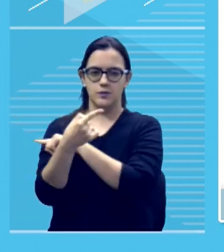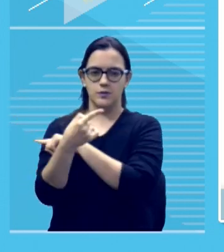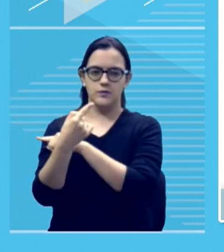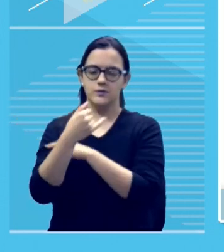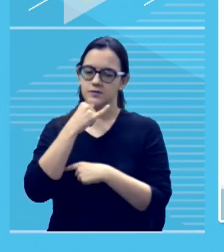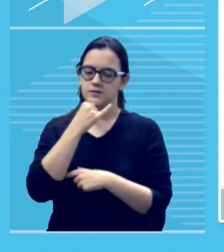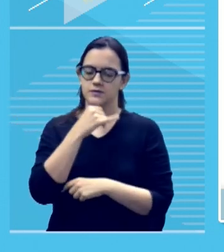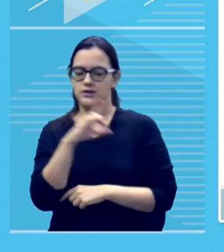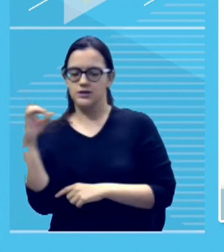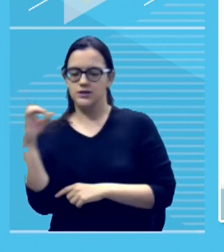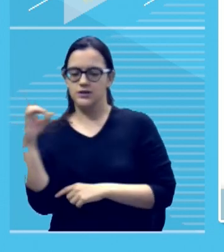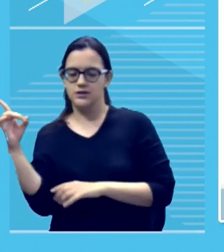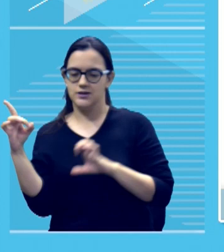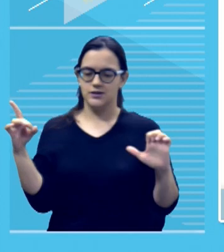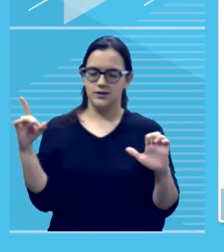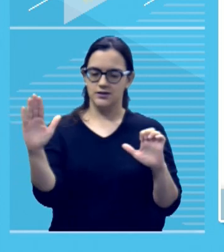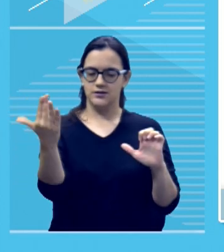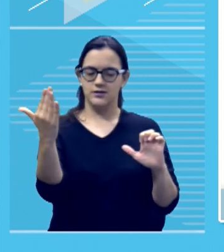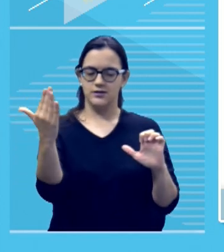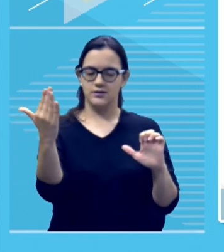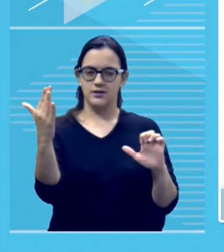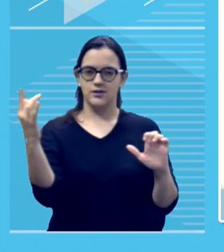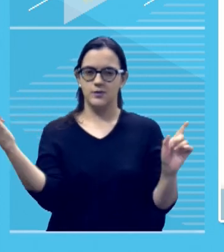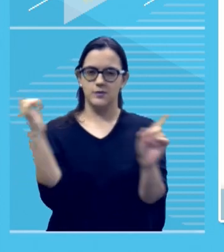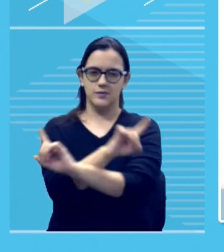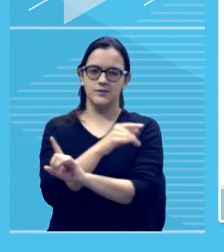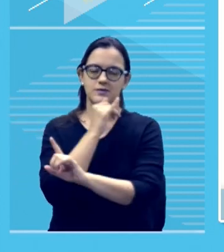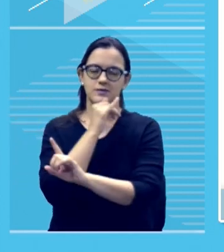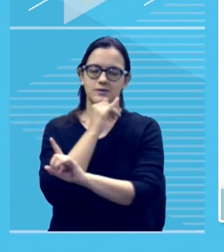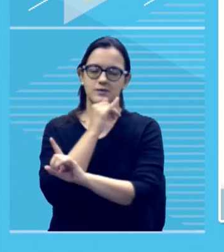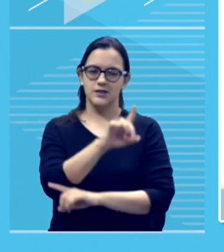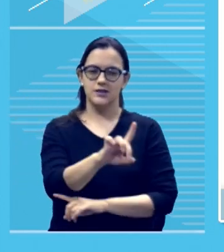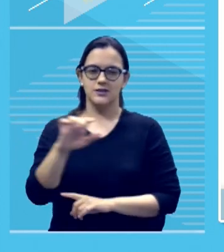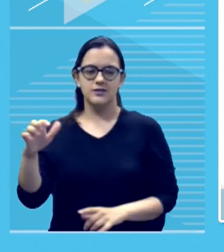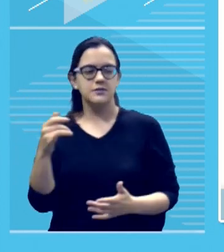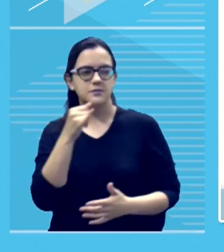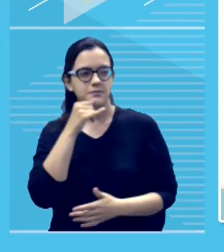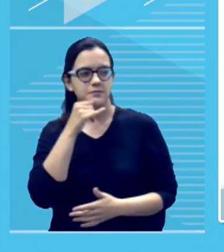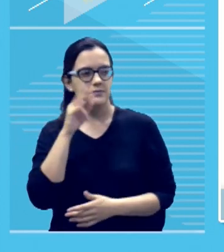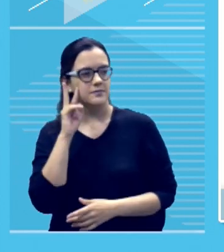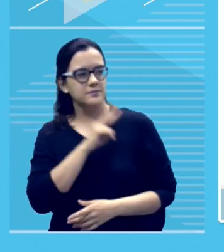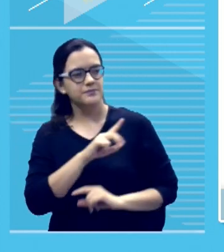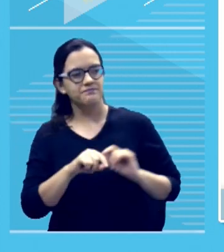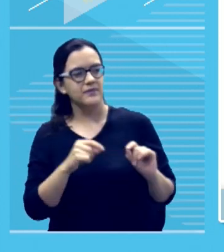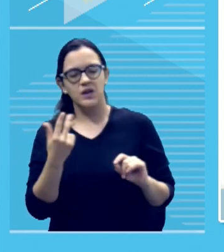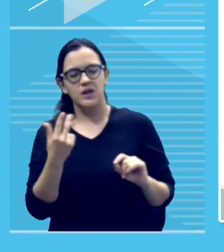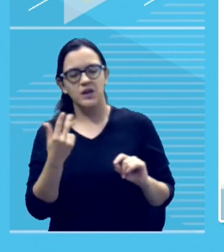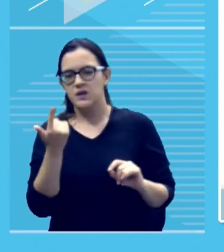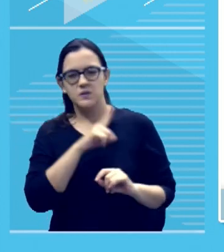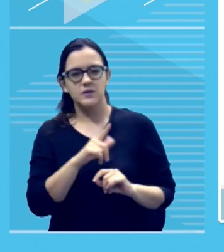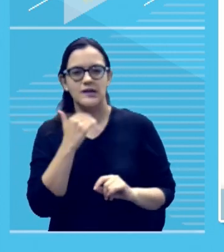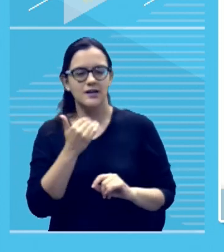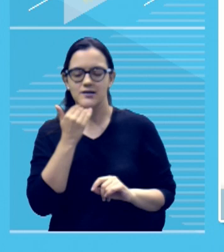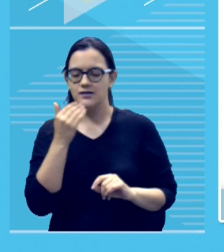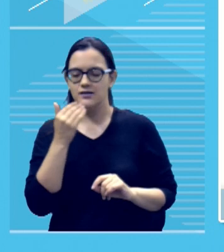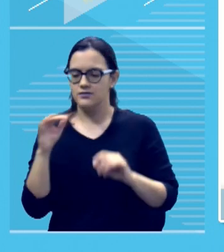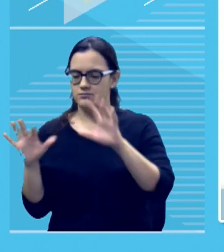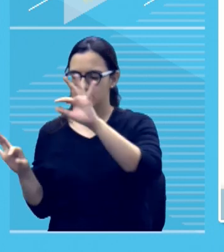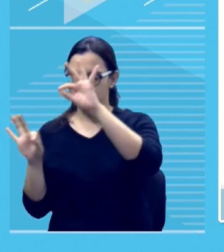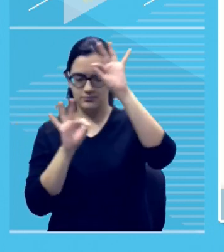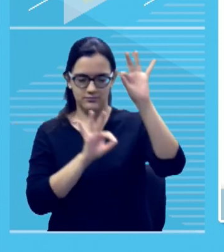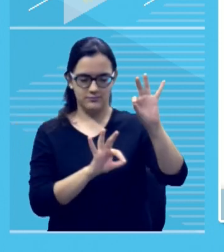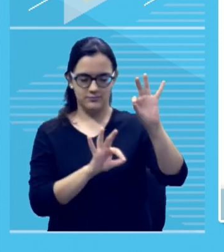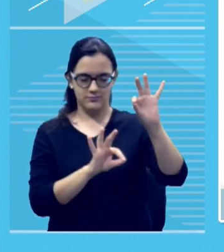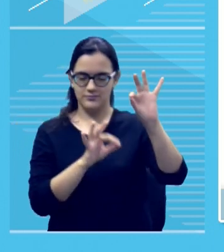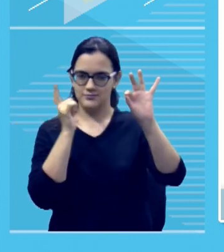na frente do outro. Quando um, mas são assimétricos, porque apresentam os quatro ligantes diferentes entre si. Mas essa aqui é